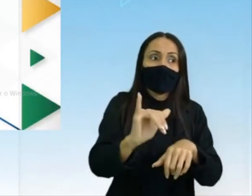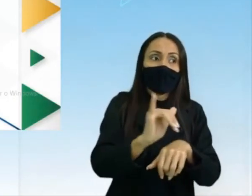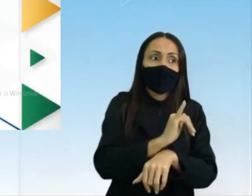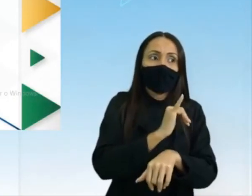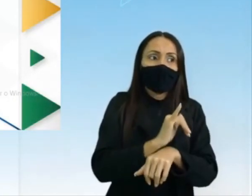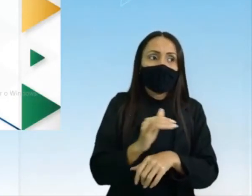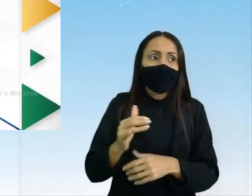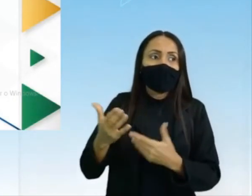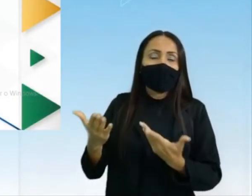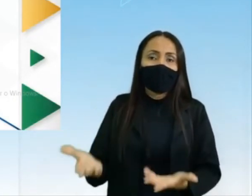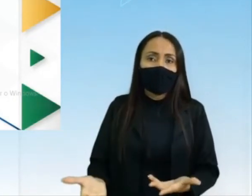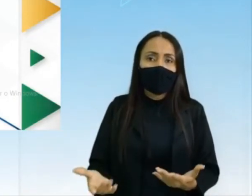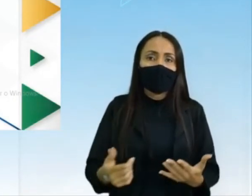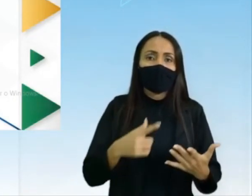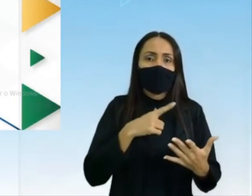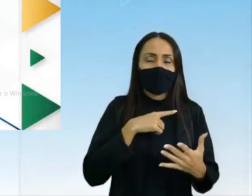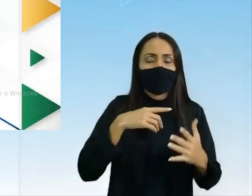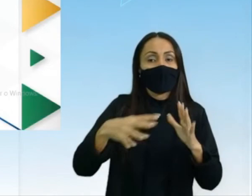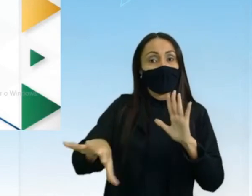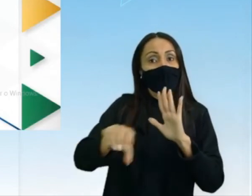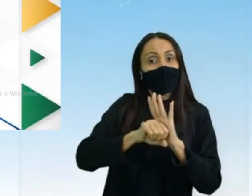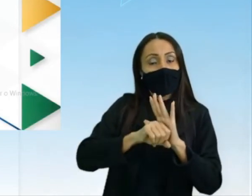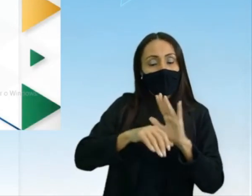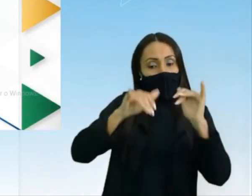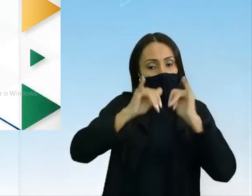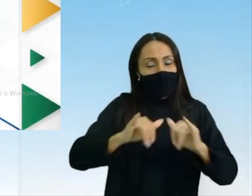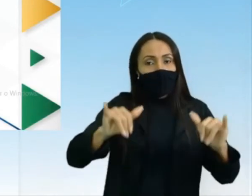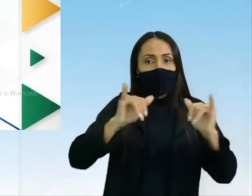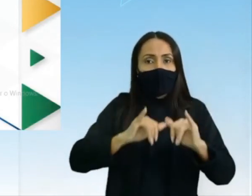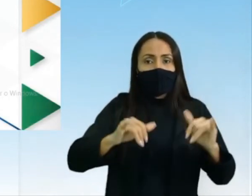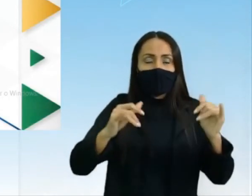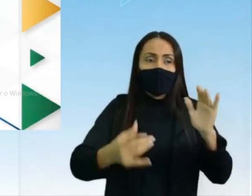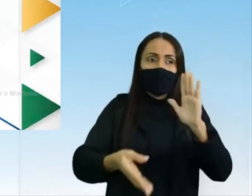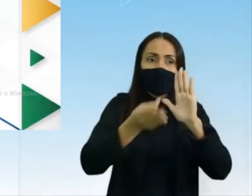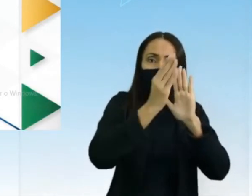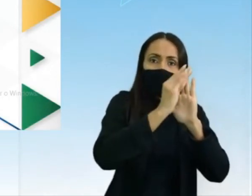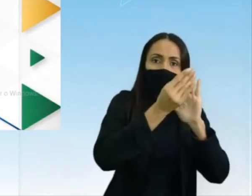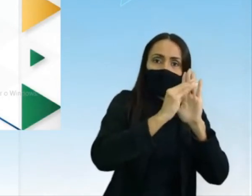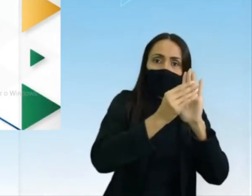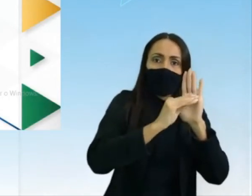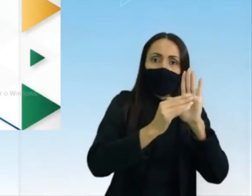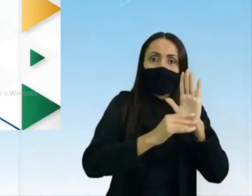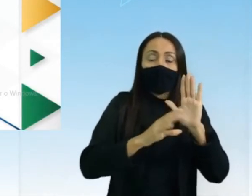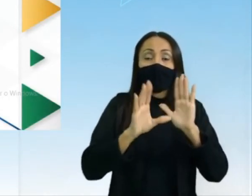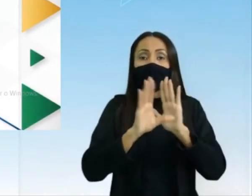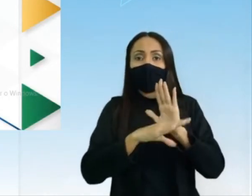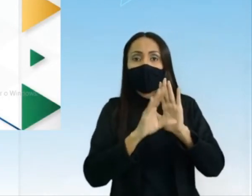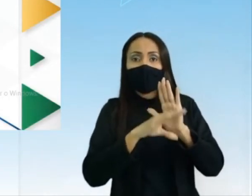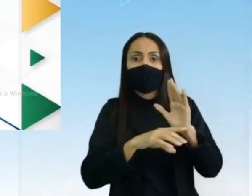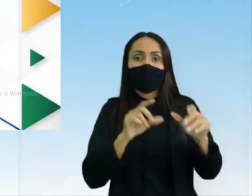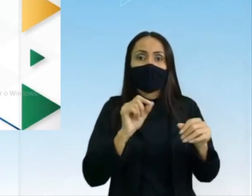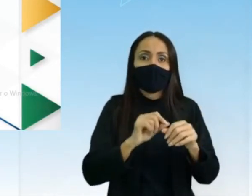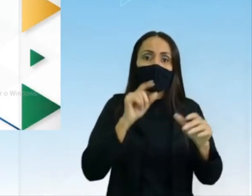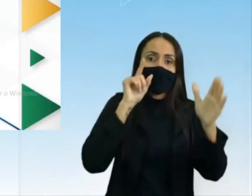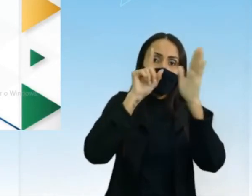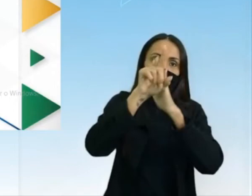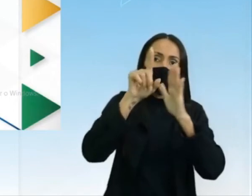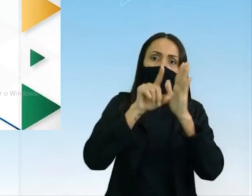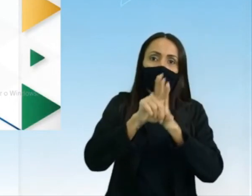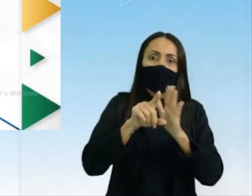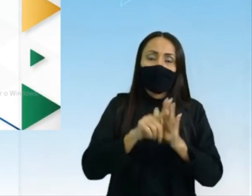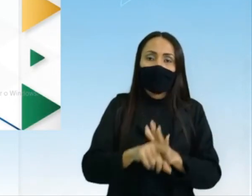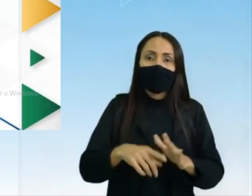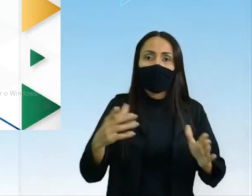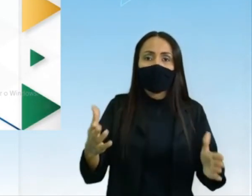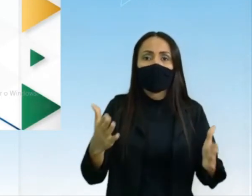estratégias, detectar informações, traçar esquemas, reformular conceitos, fazer perguntas,